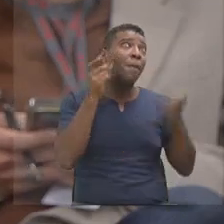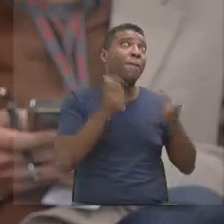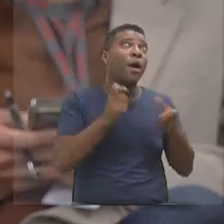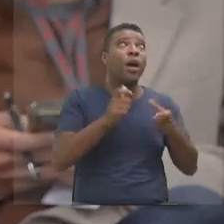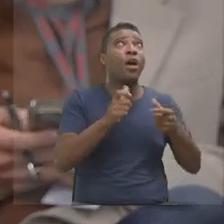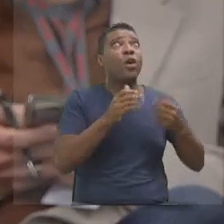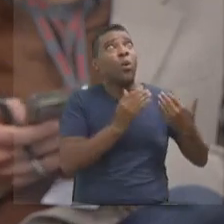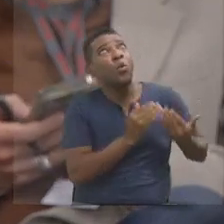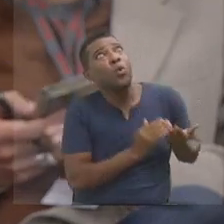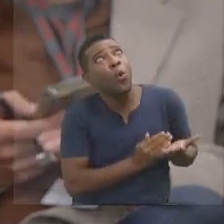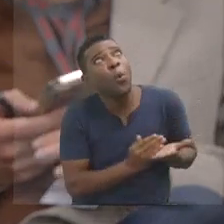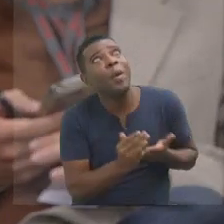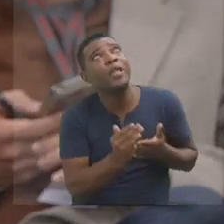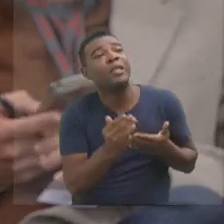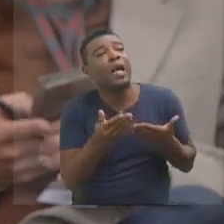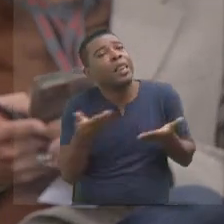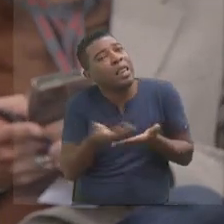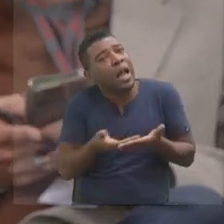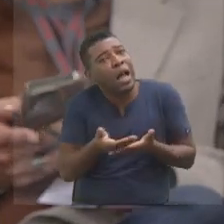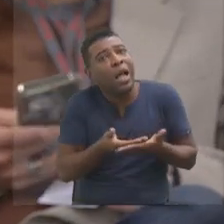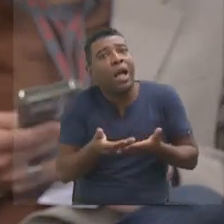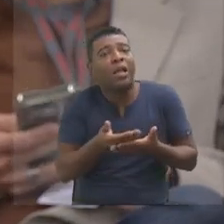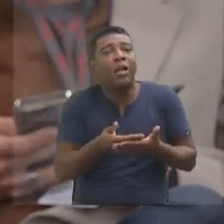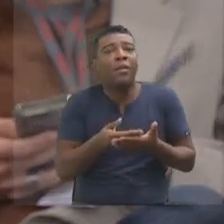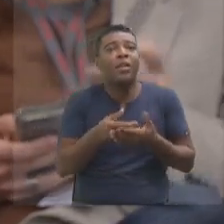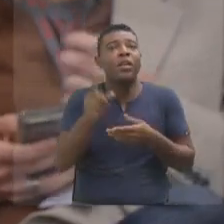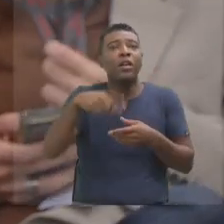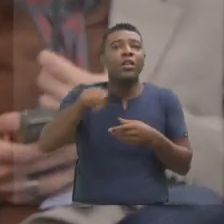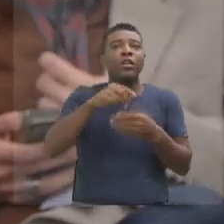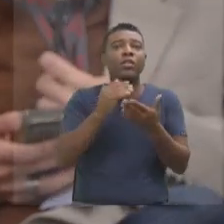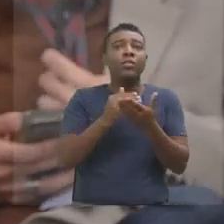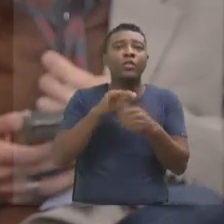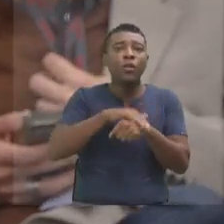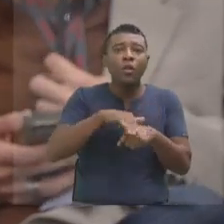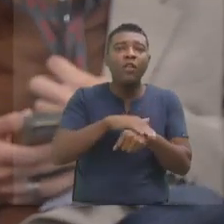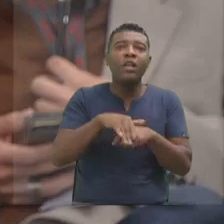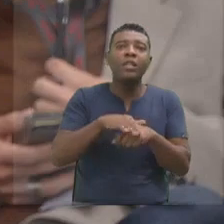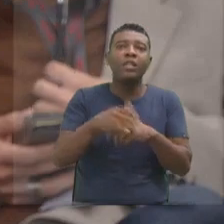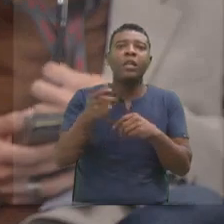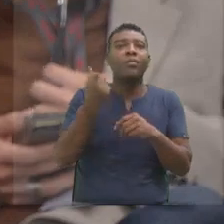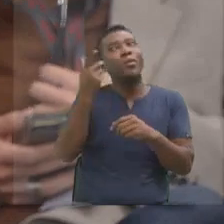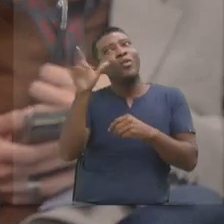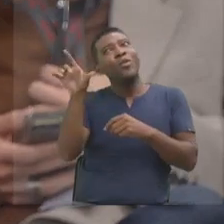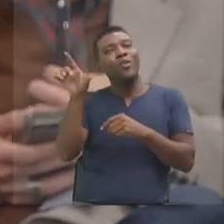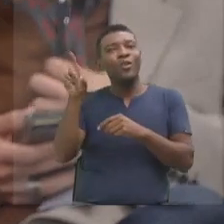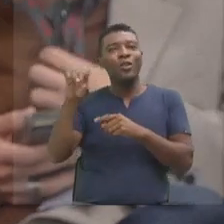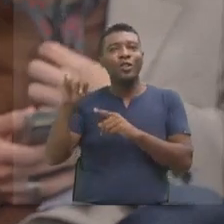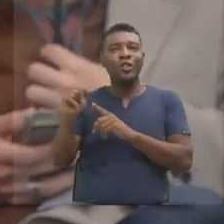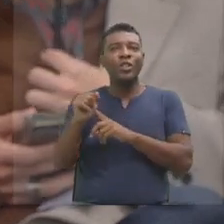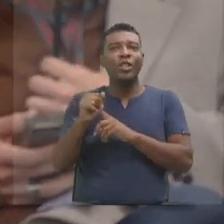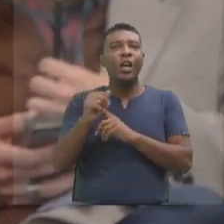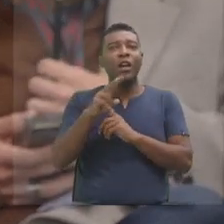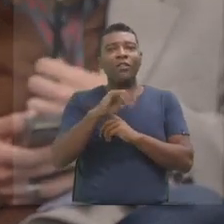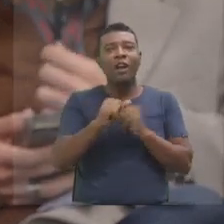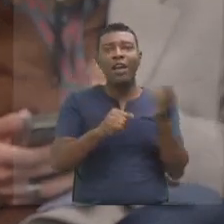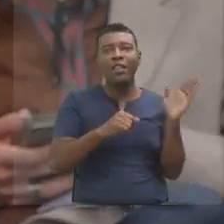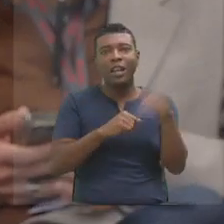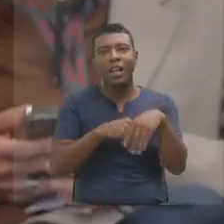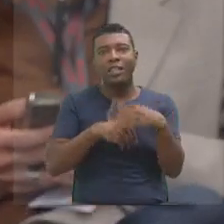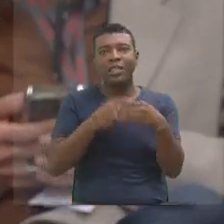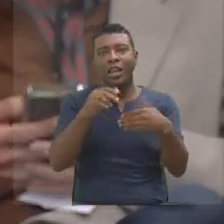Garanta toda a sua integralidade que nós conversamos bem naquele dia e traremos essa notícia obviamente momento